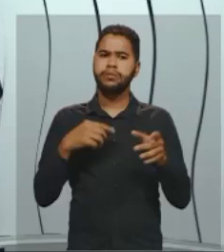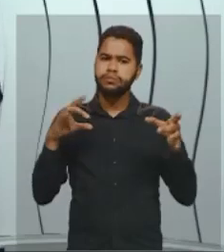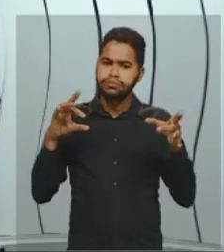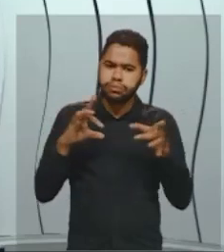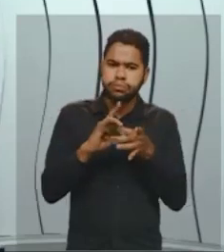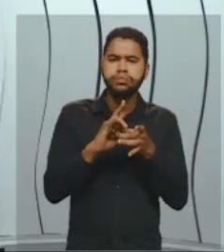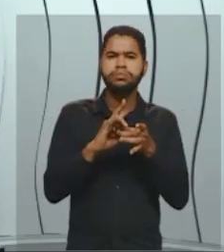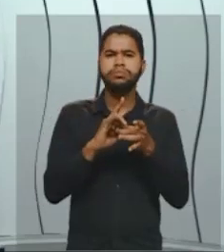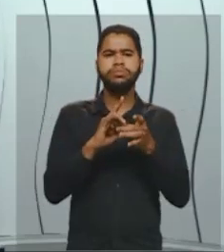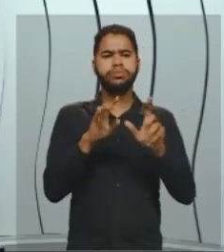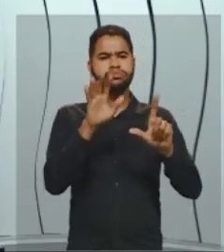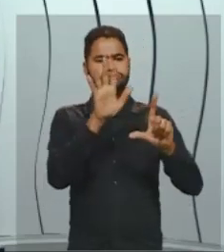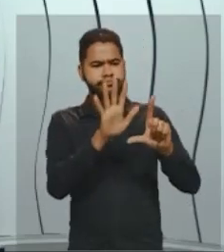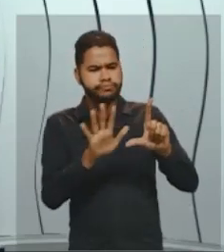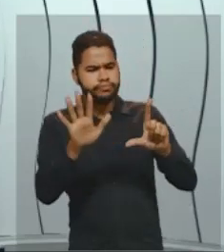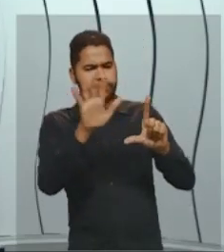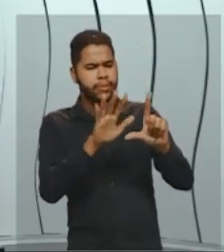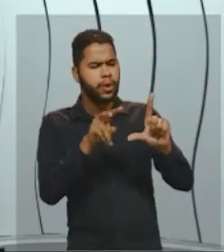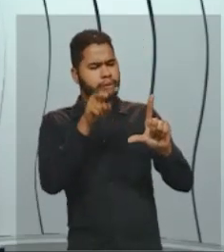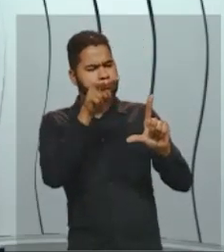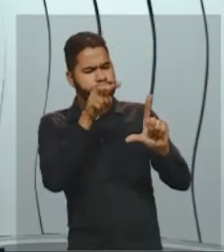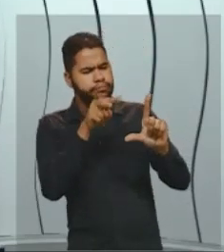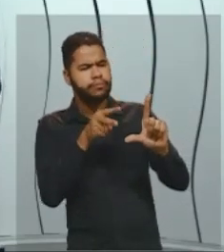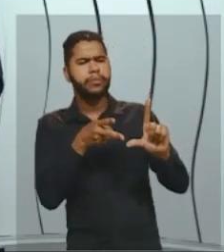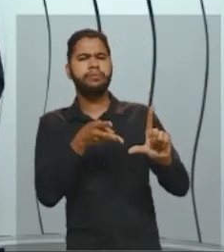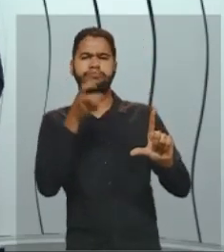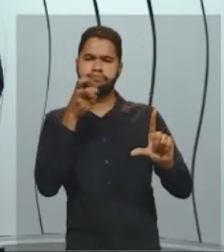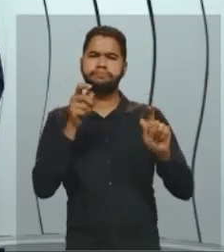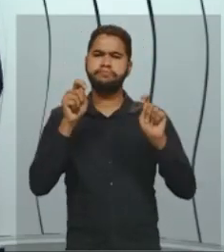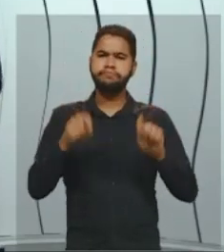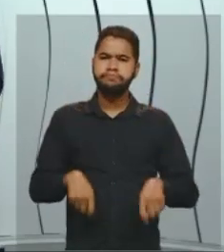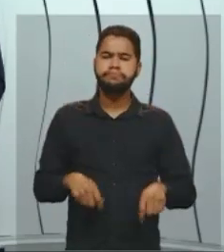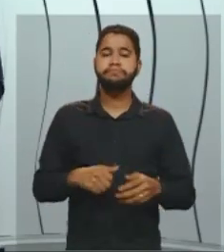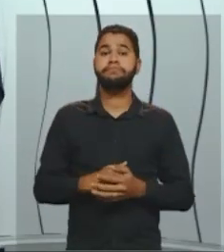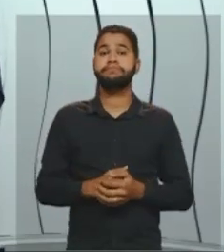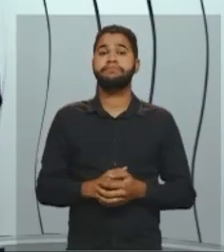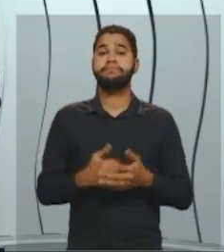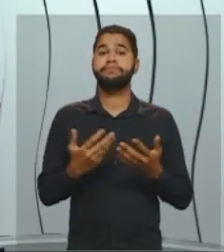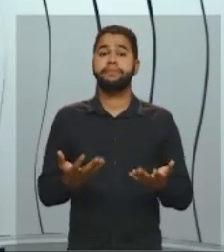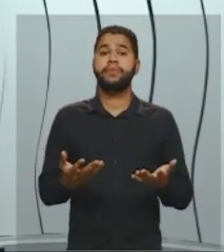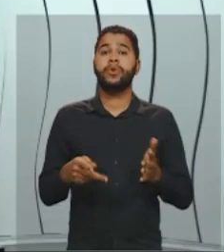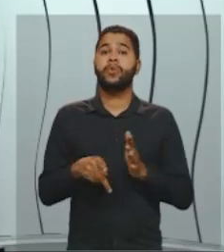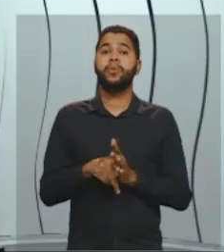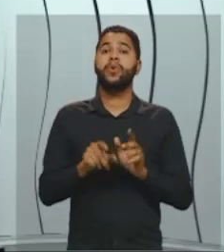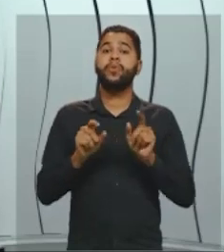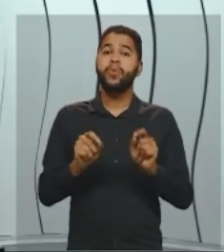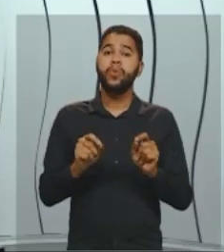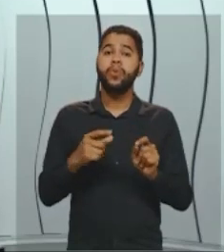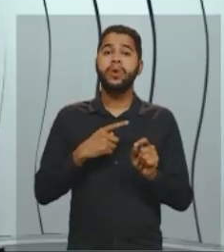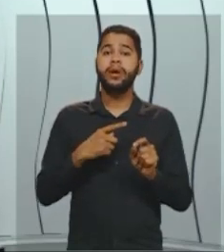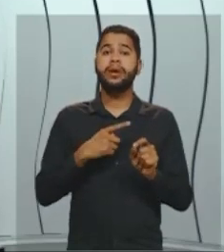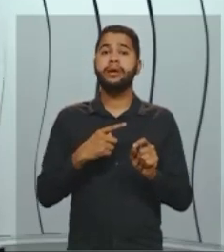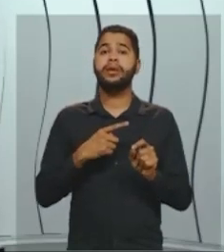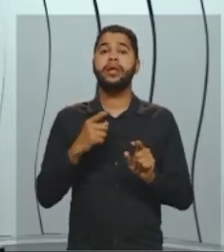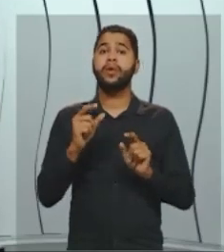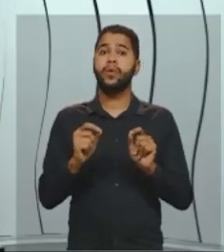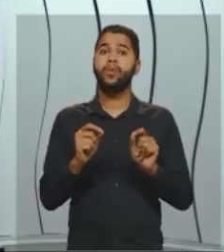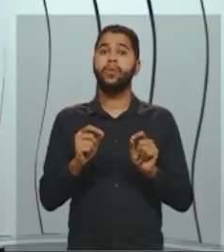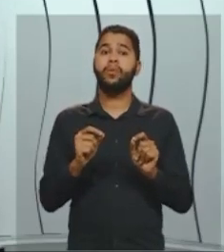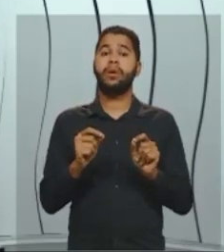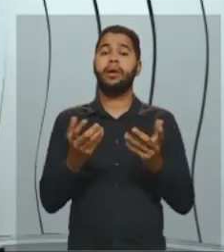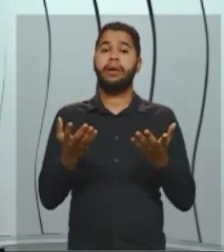à imagem, sempre aprendi muito com a imagem. Então, um dos usos, basicamente, da imagem é magazine layout.